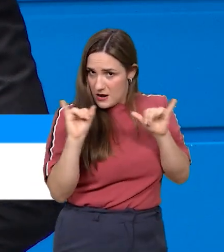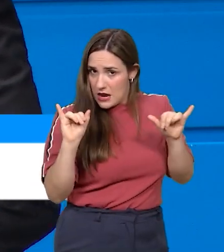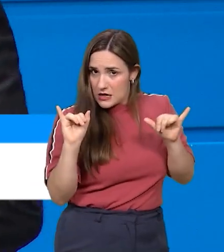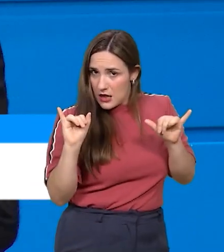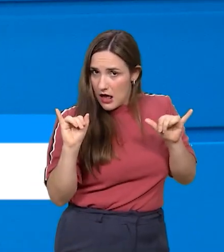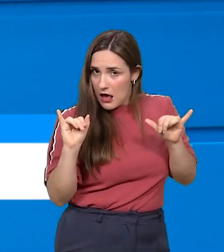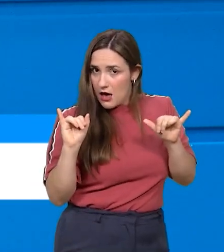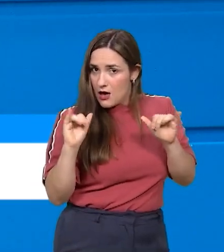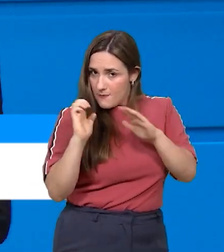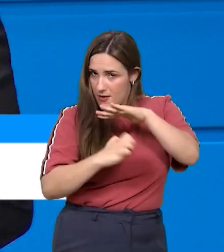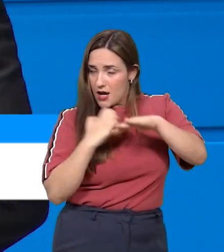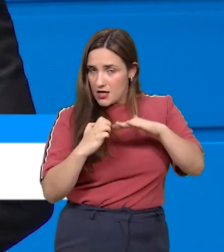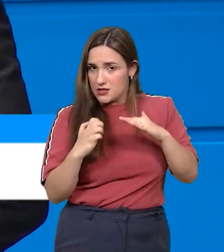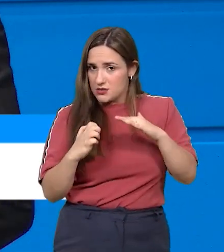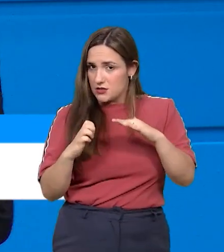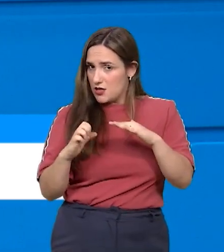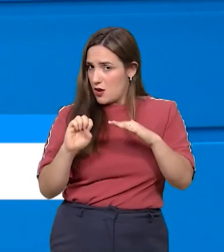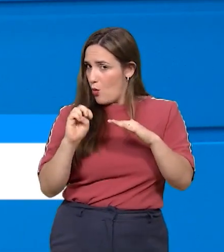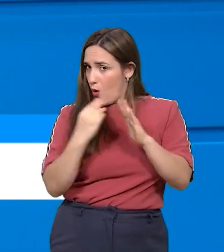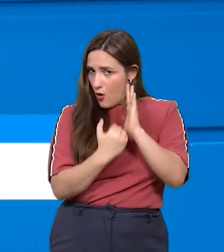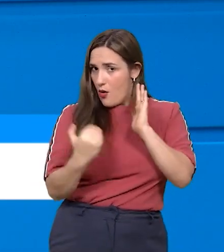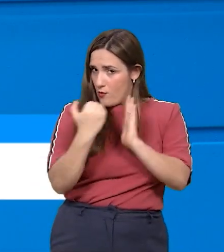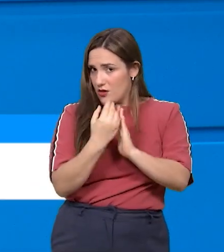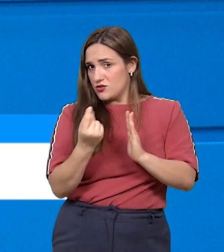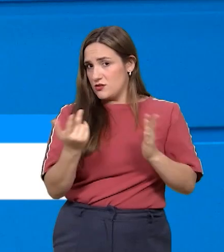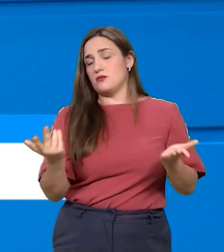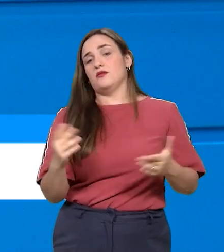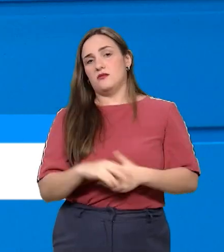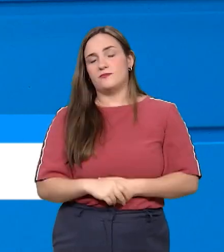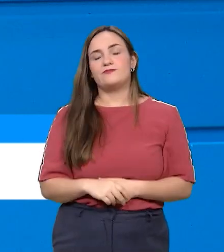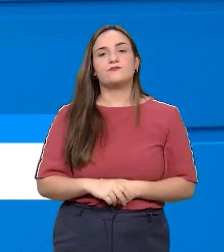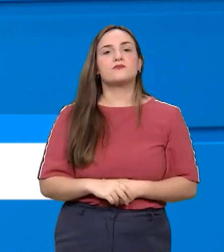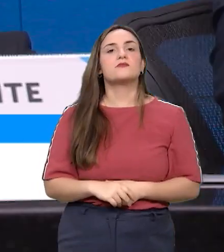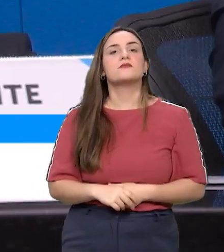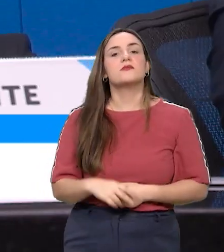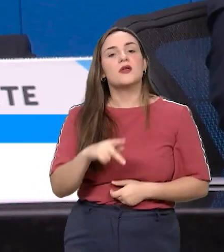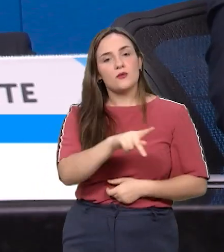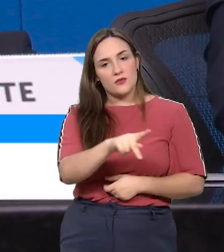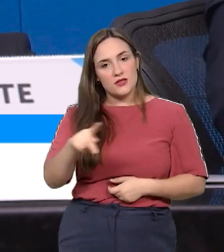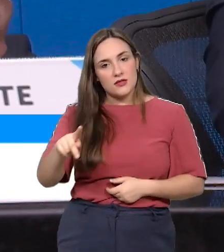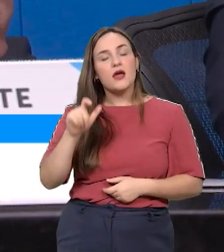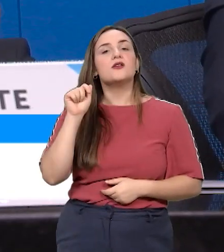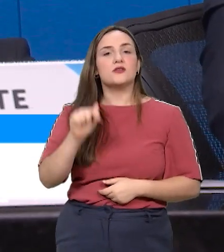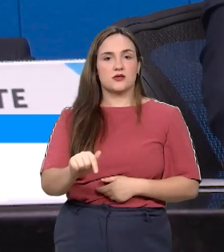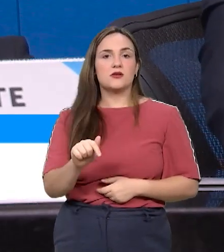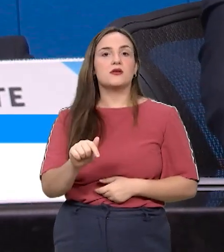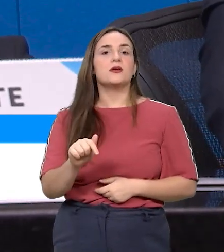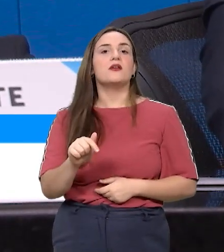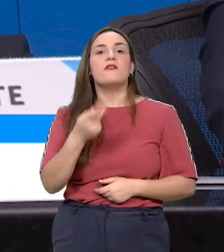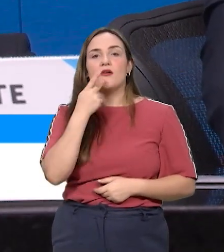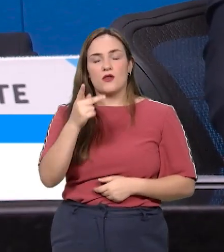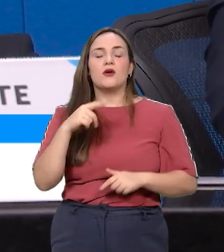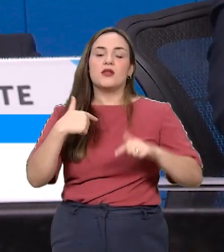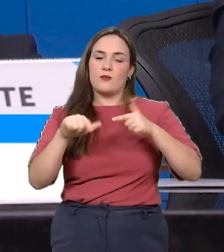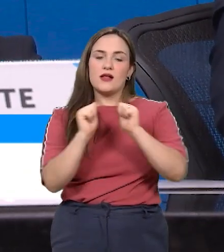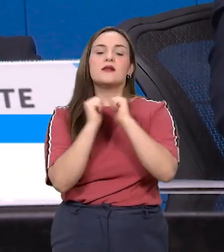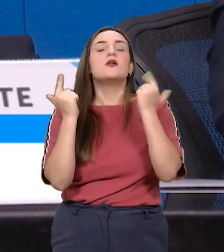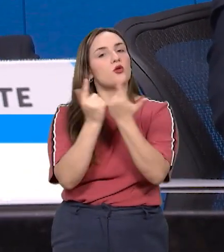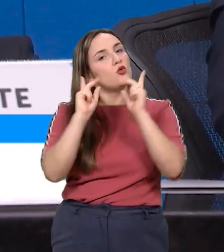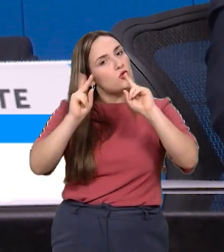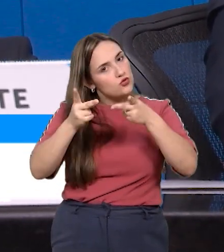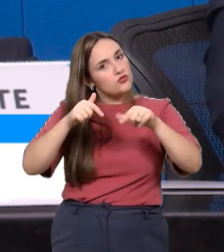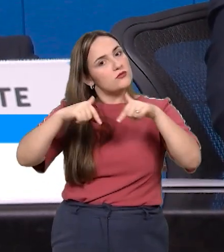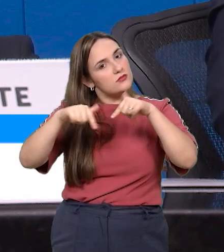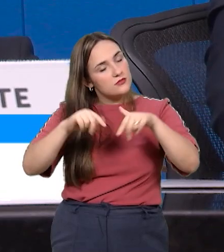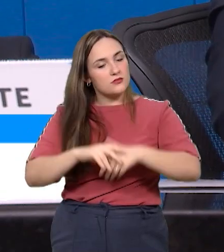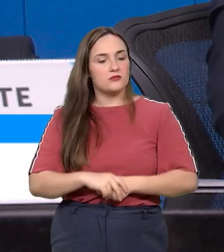da publicidade, as empresas terceirizadas, o aumento de custos. Ainda segundo o presidente, o trabalho da Assembleia nesse